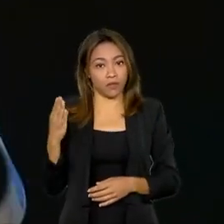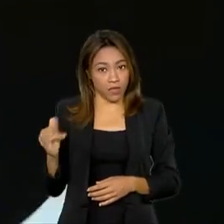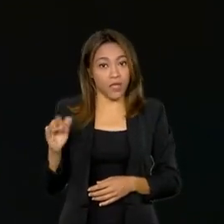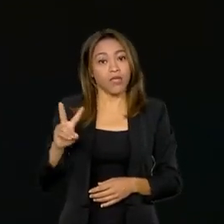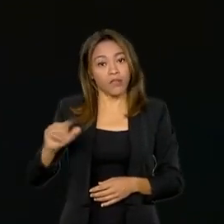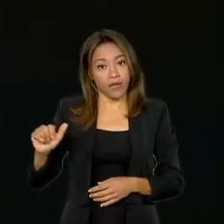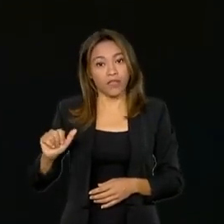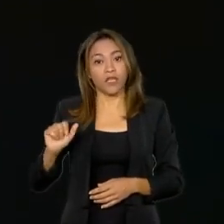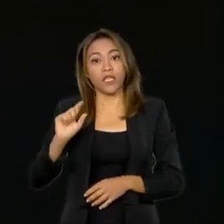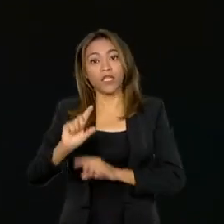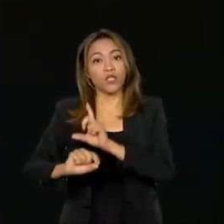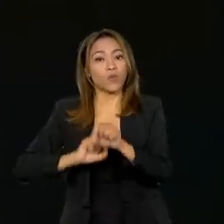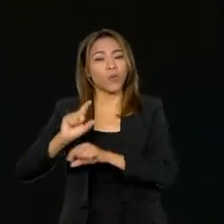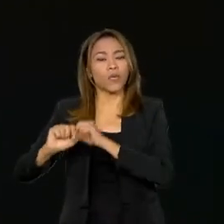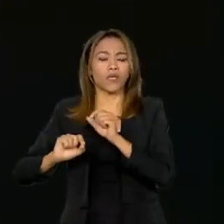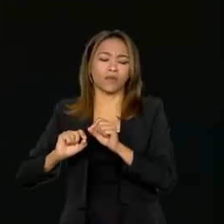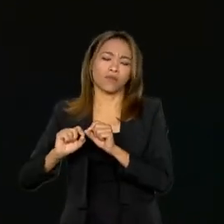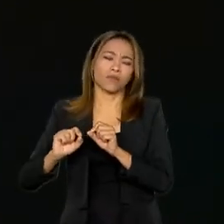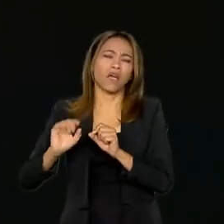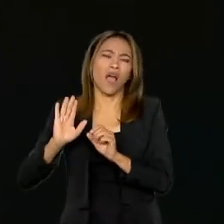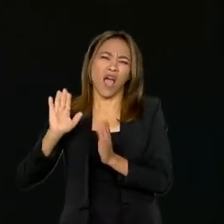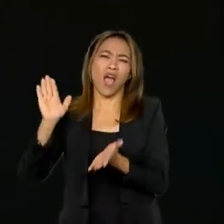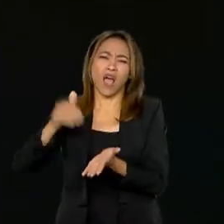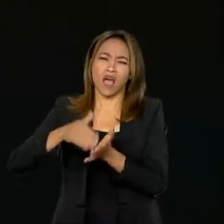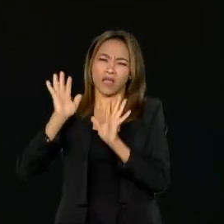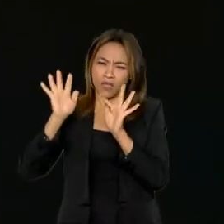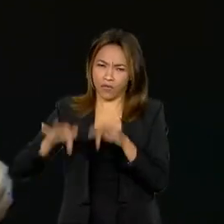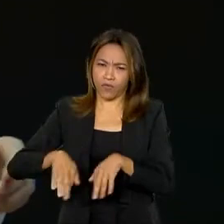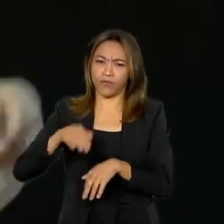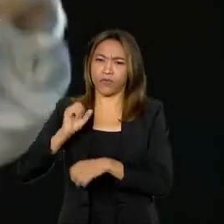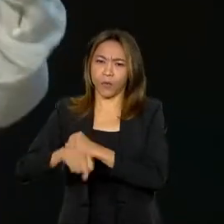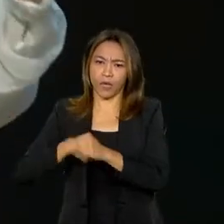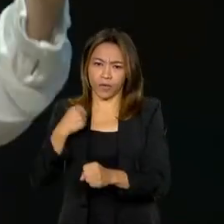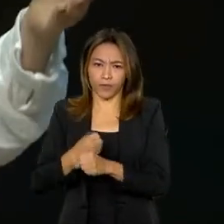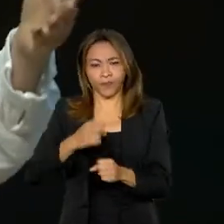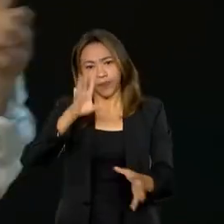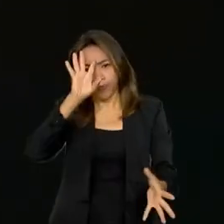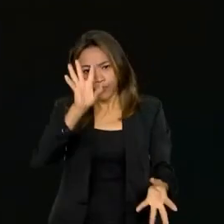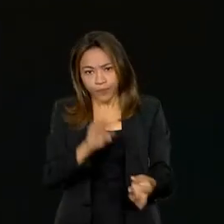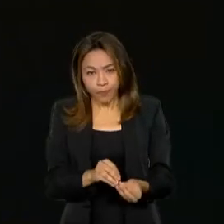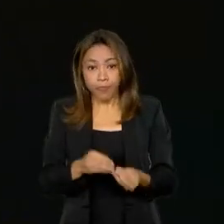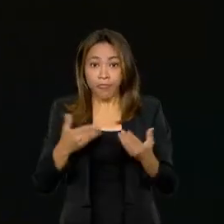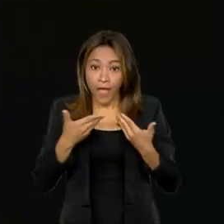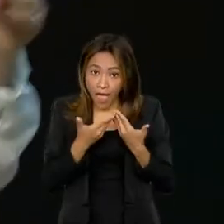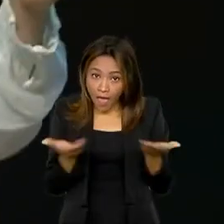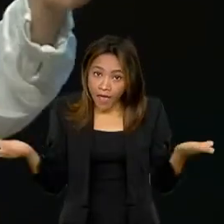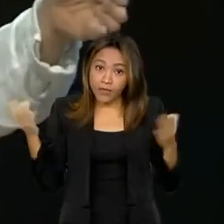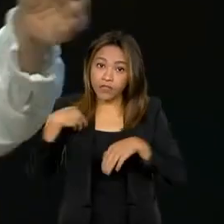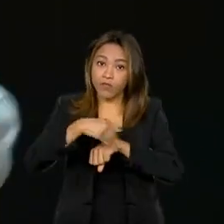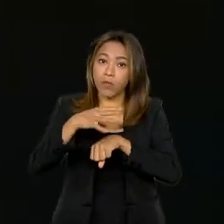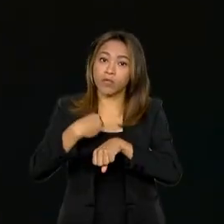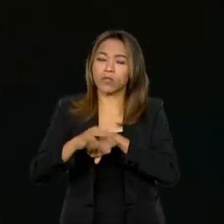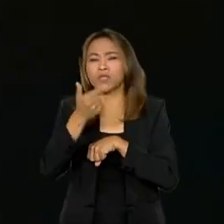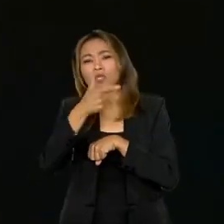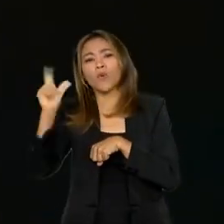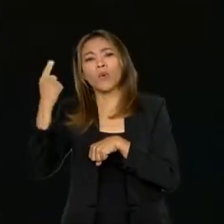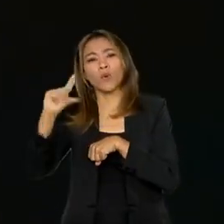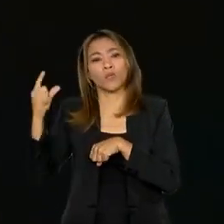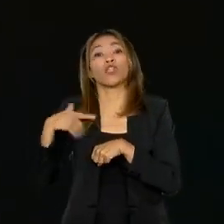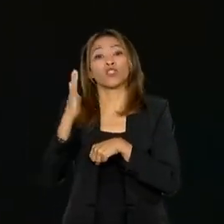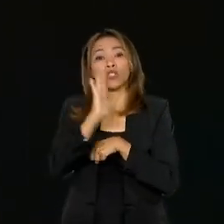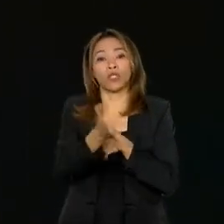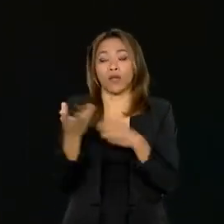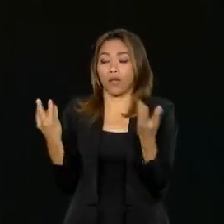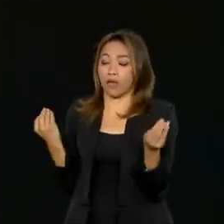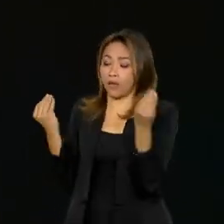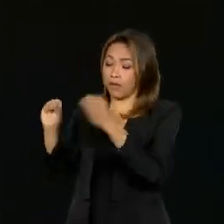escolhidos, então aí até provavelmente o final do ano. Por fim, todas essas informações e muitas outras estão disponíveis no site